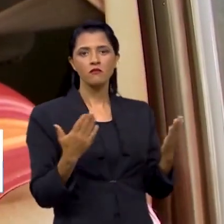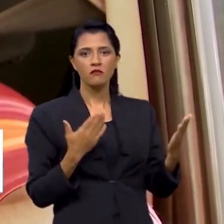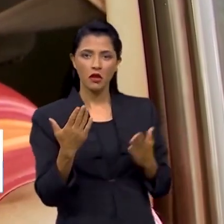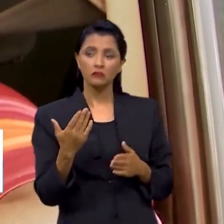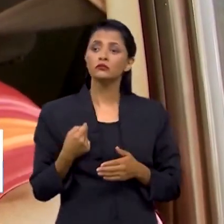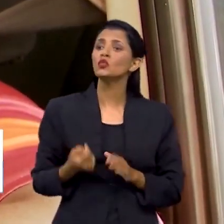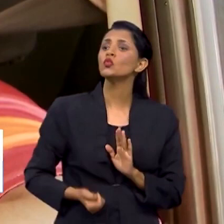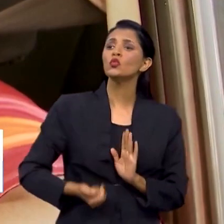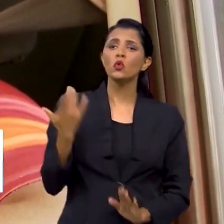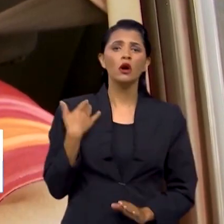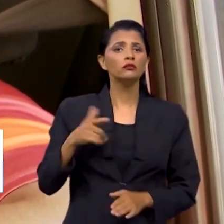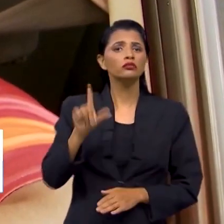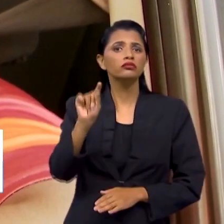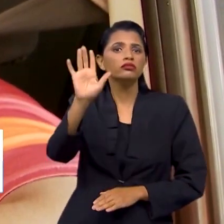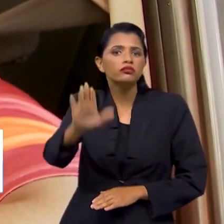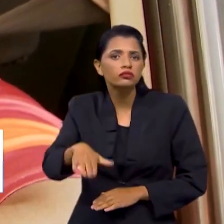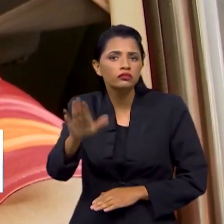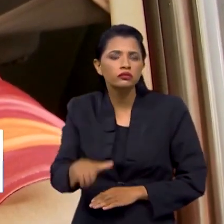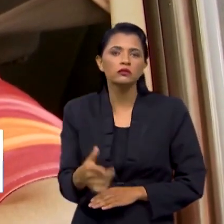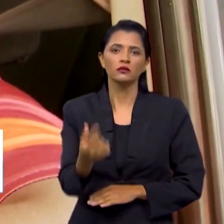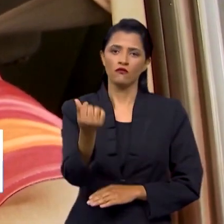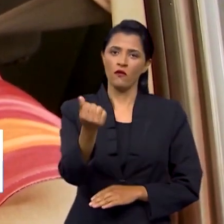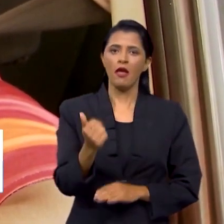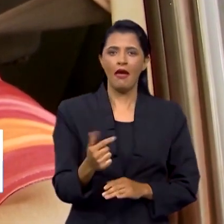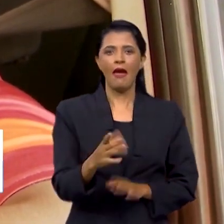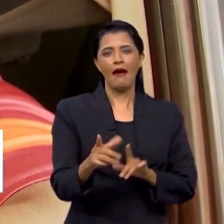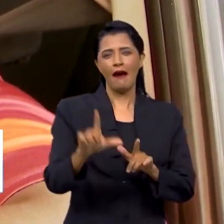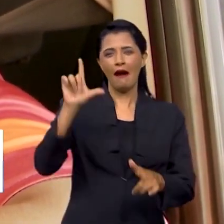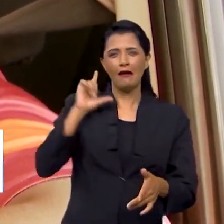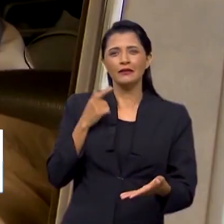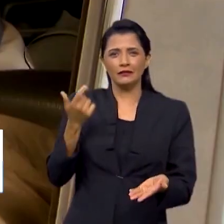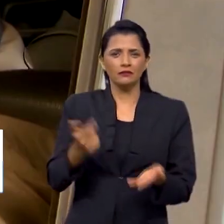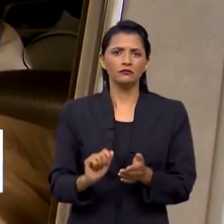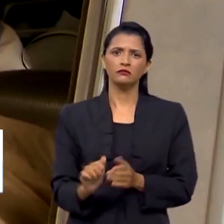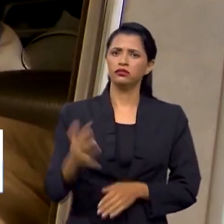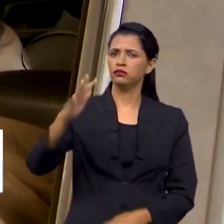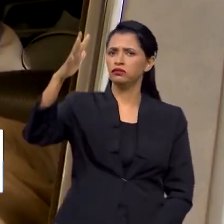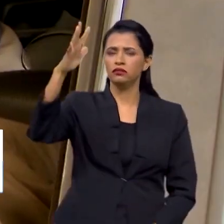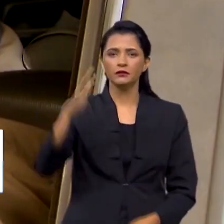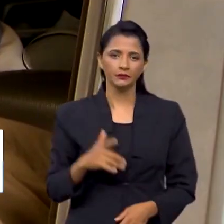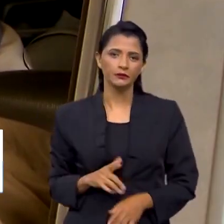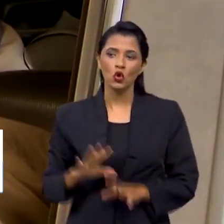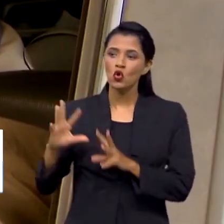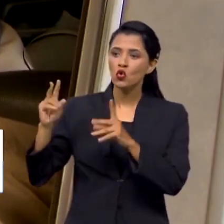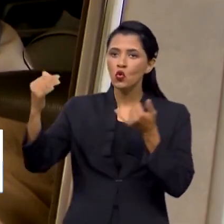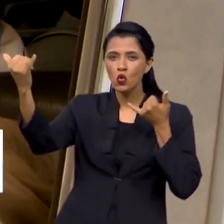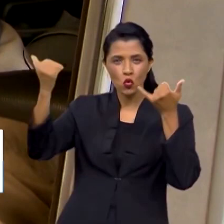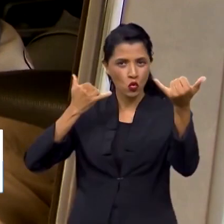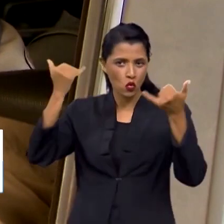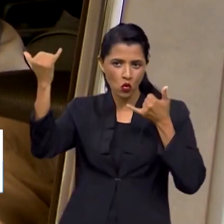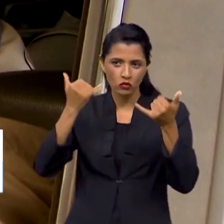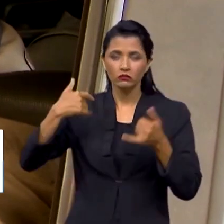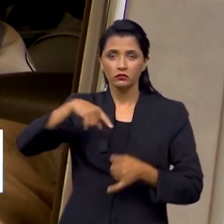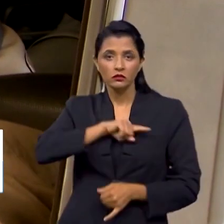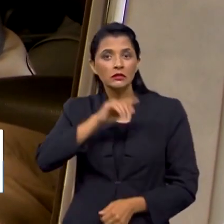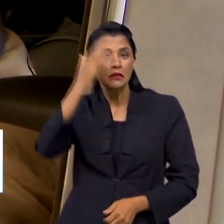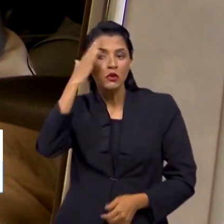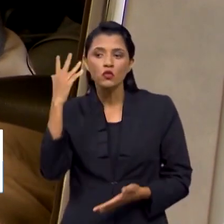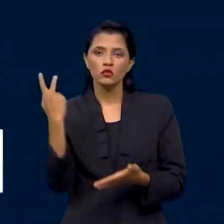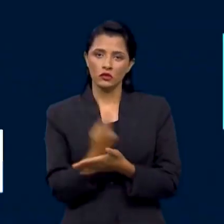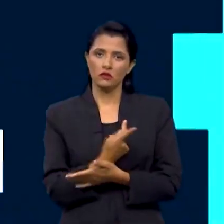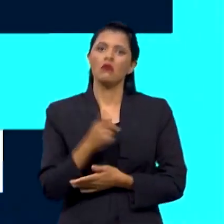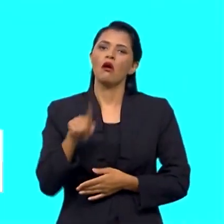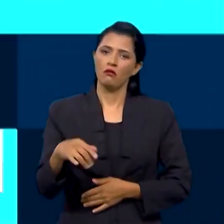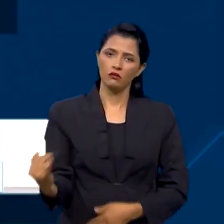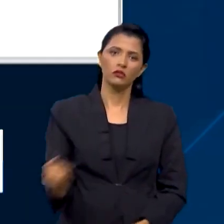que diminuiu, né? E quanto era alto o valor que a gente pagava. Tudo aquilo que puder nos informar, né? A gente saber o que está acontecendo é